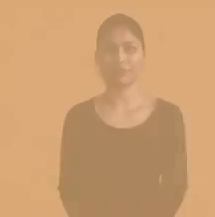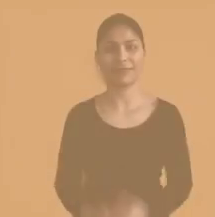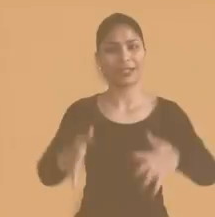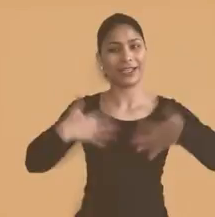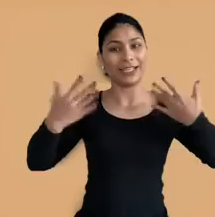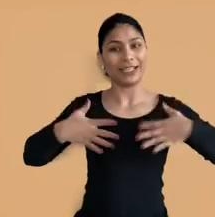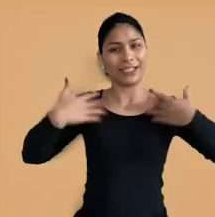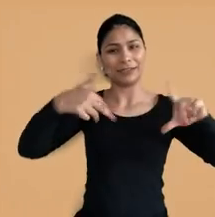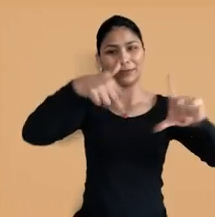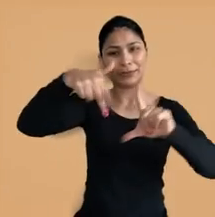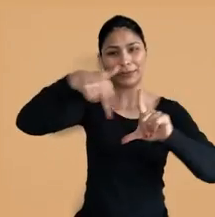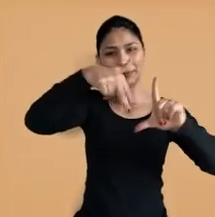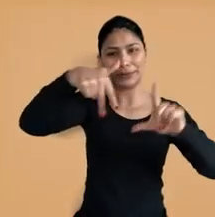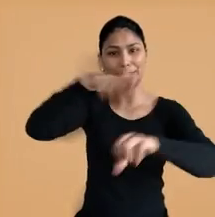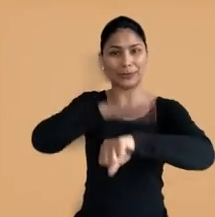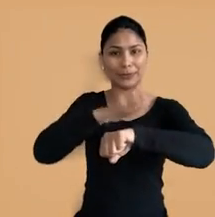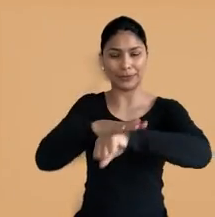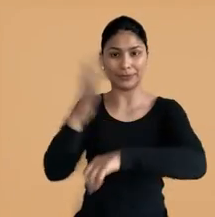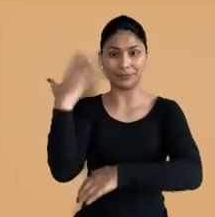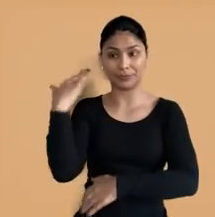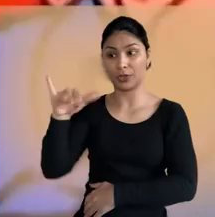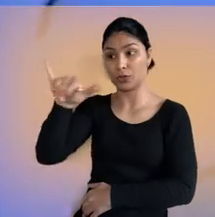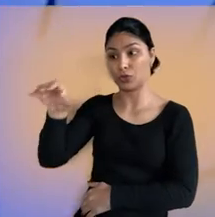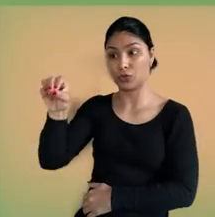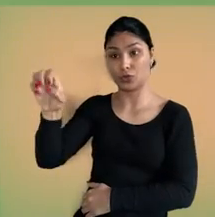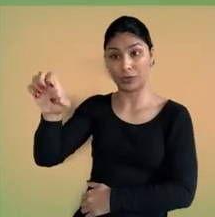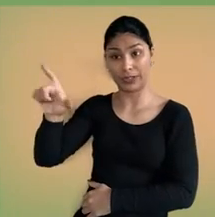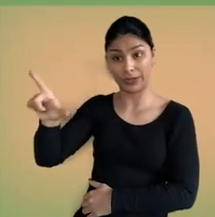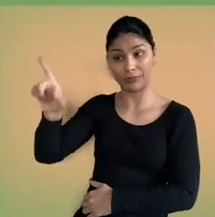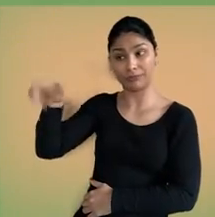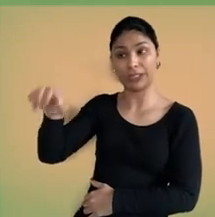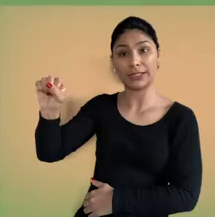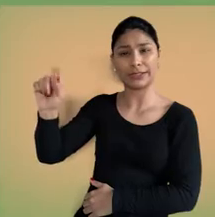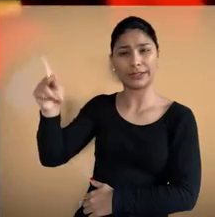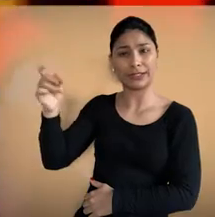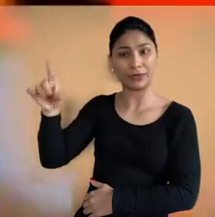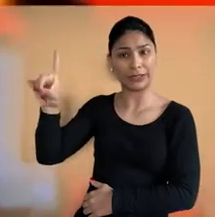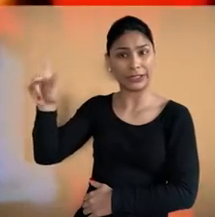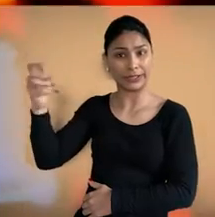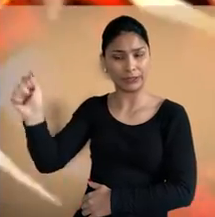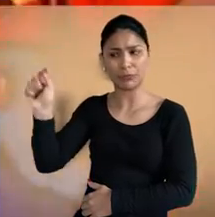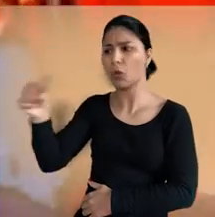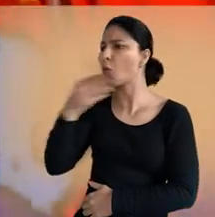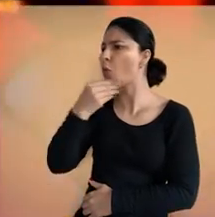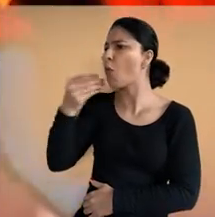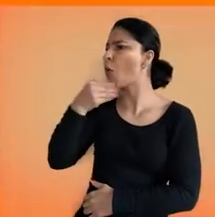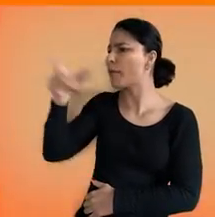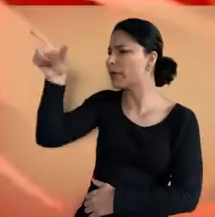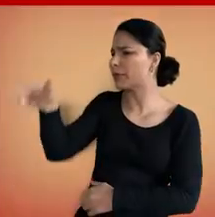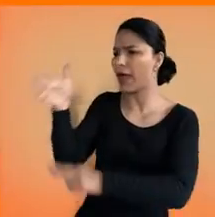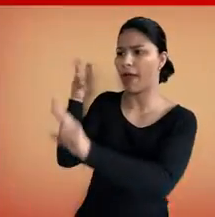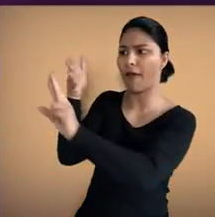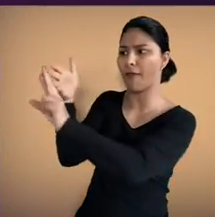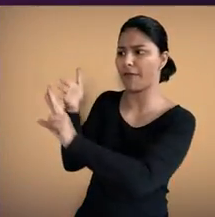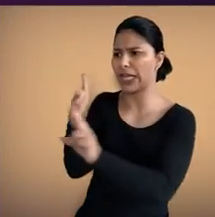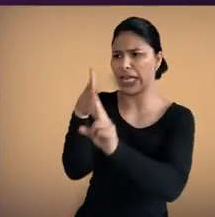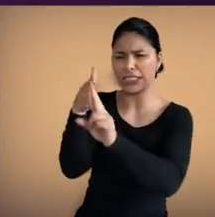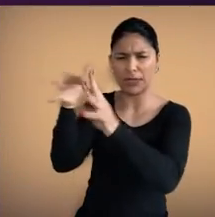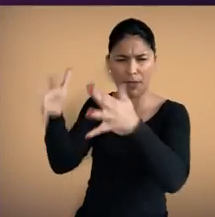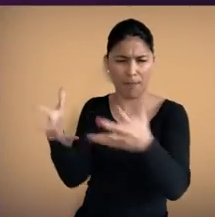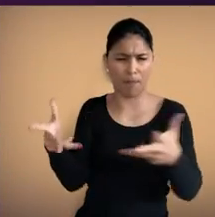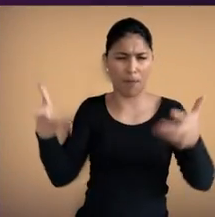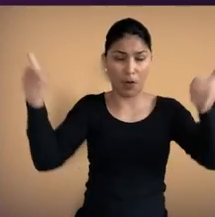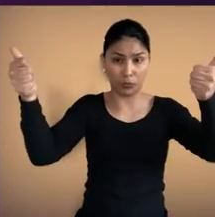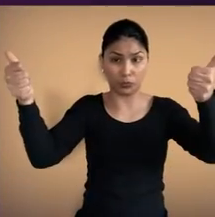Animados tempos Joel Saldanha era um homem de grandes referências e muitas